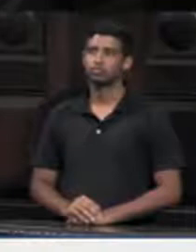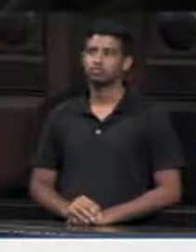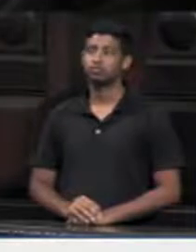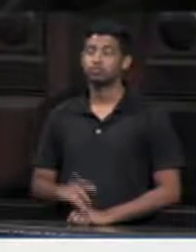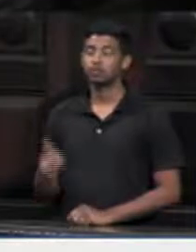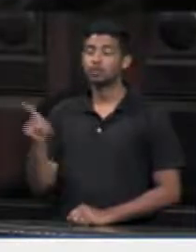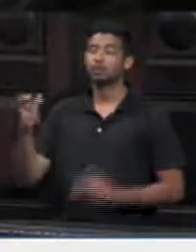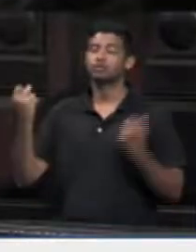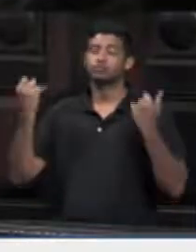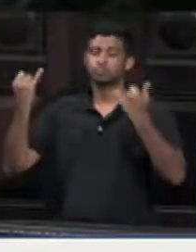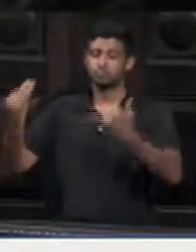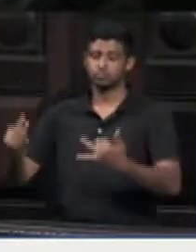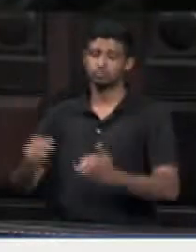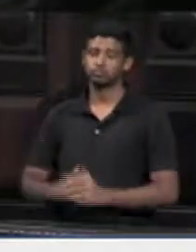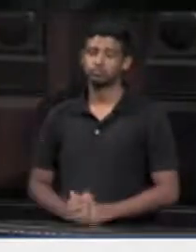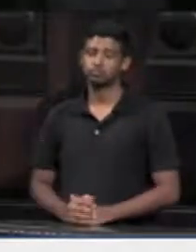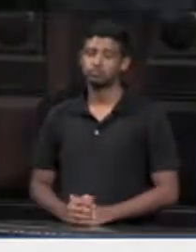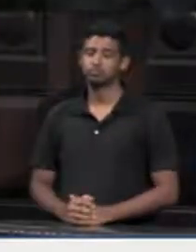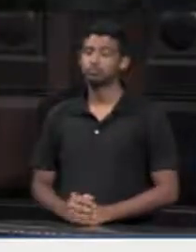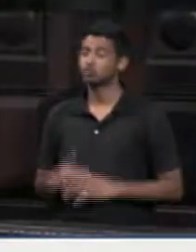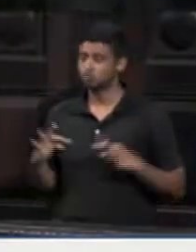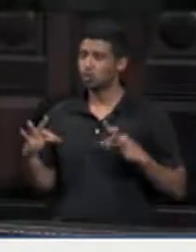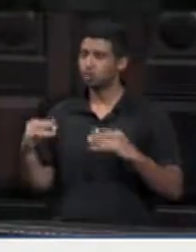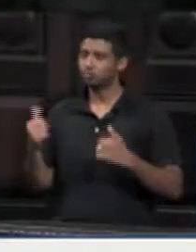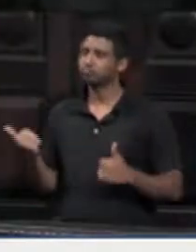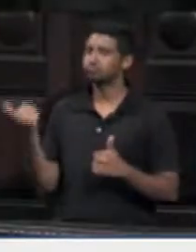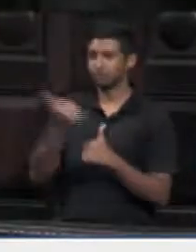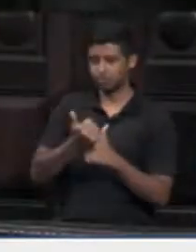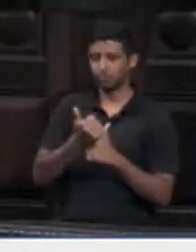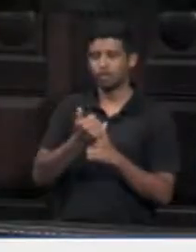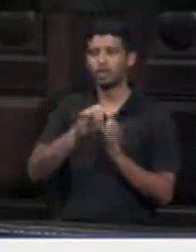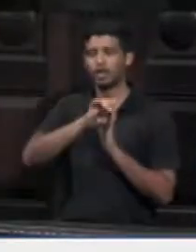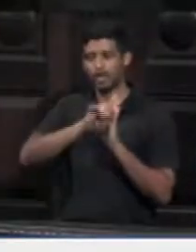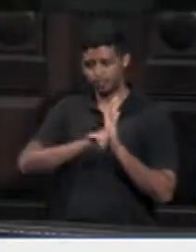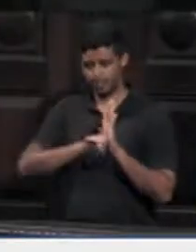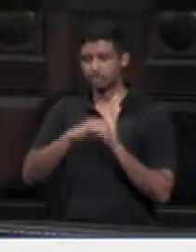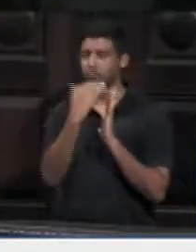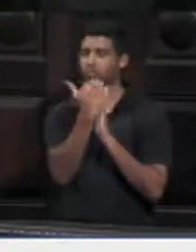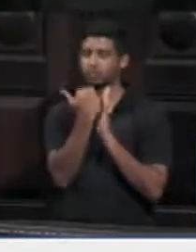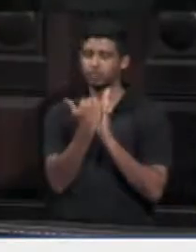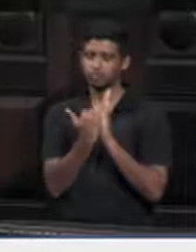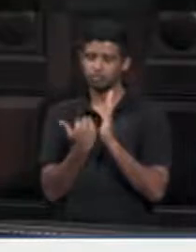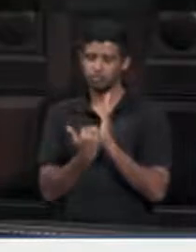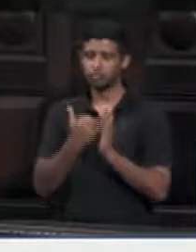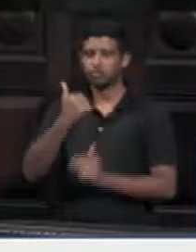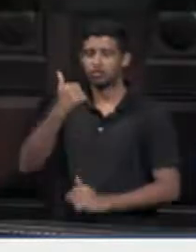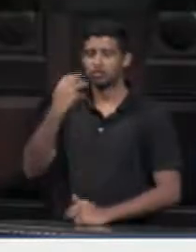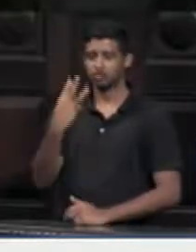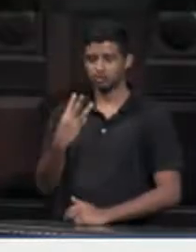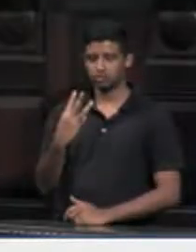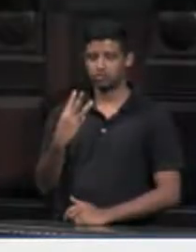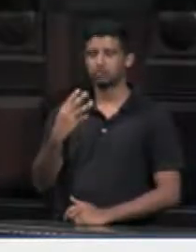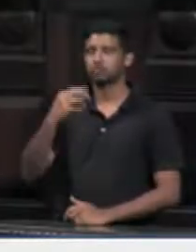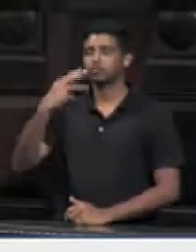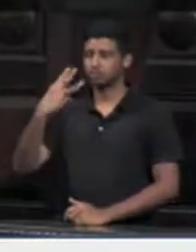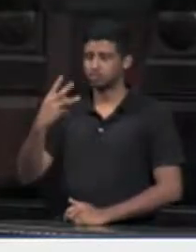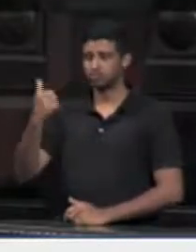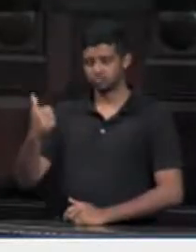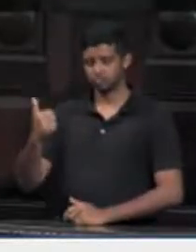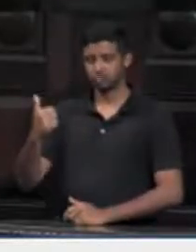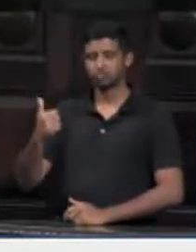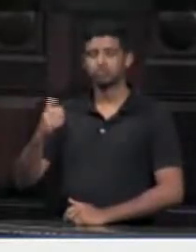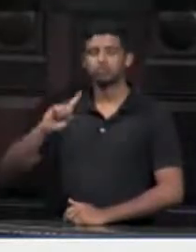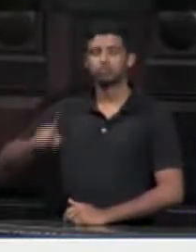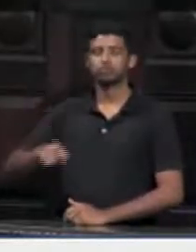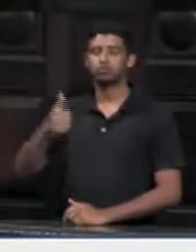parecer é favorável às emendas 3, 13,